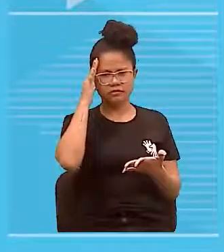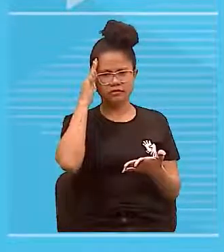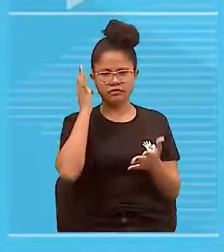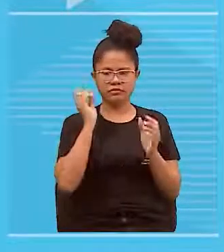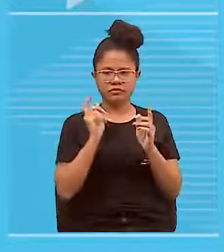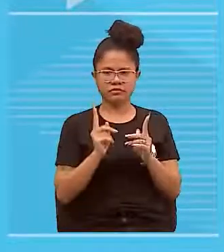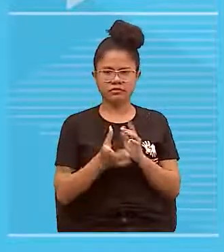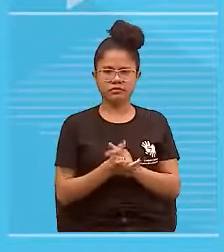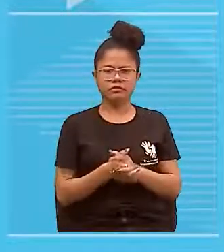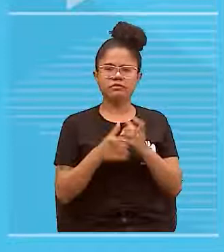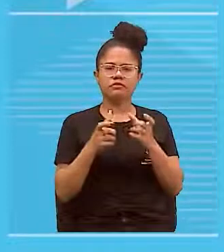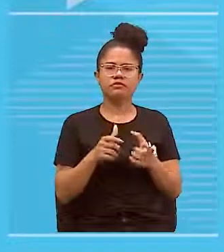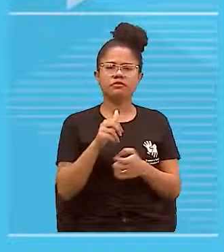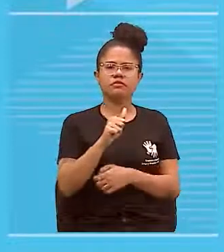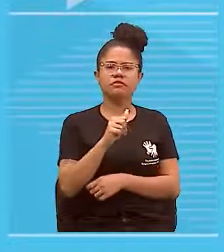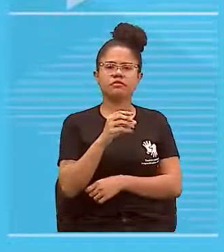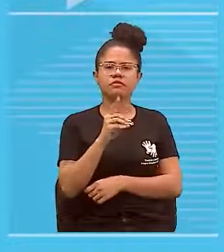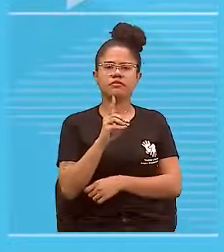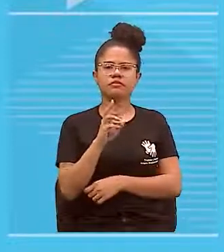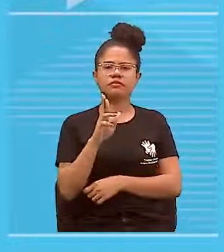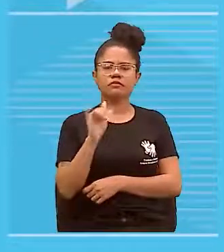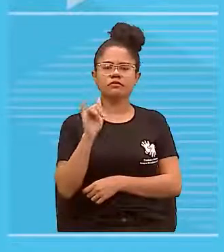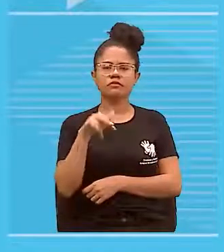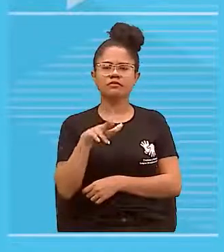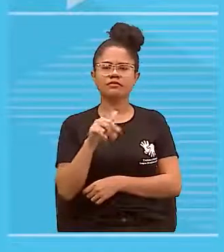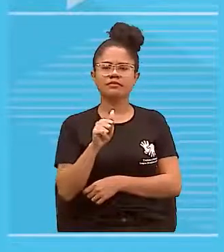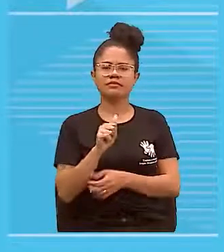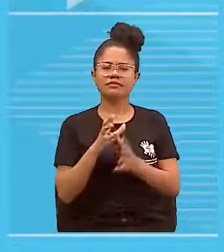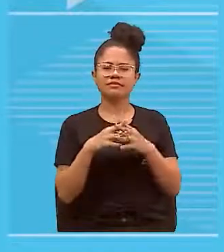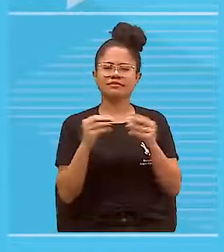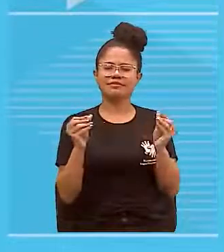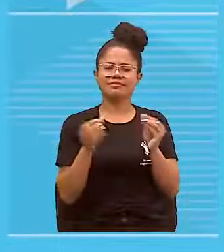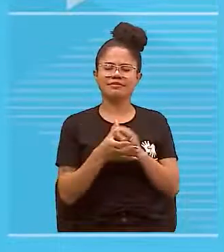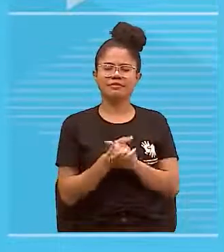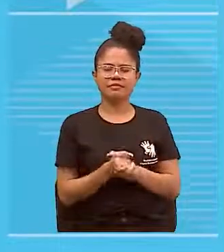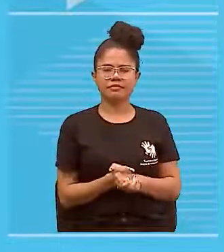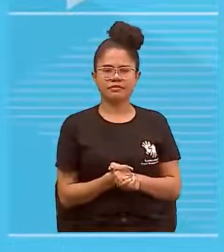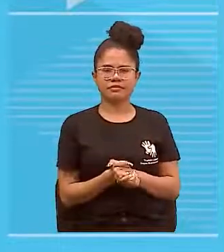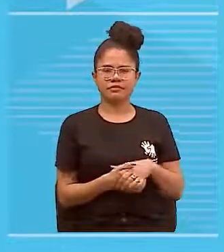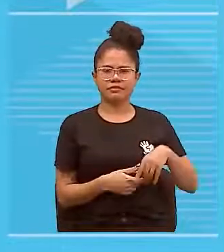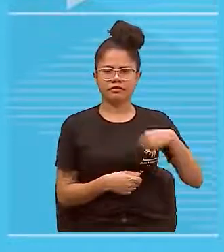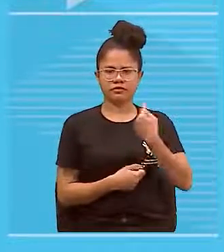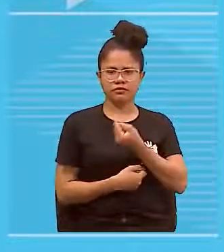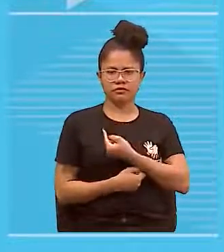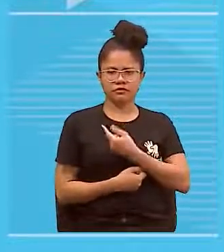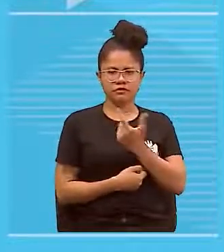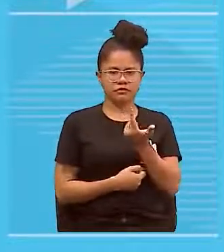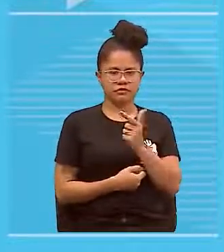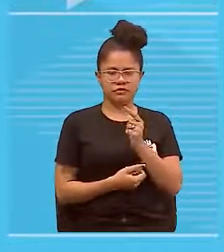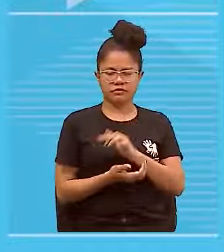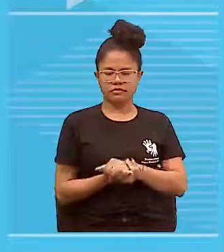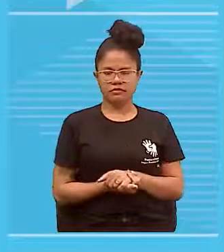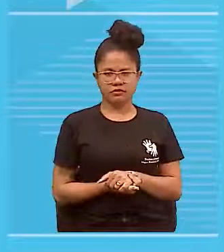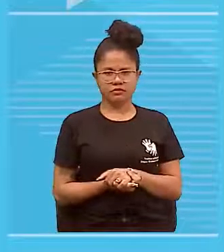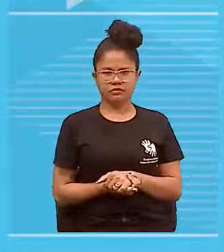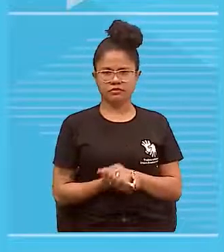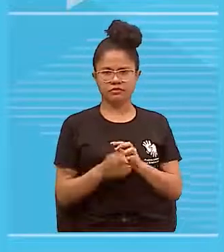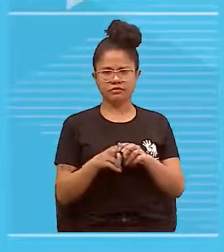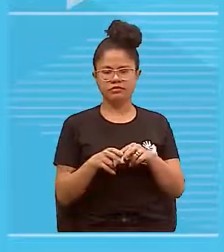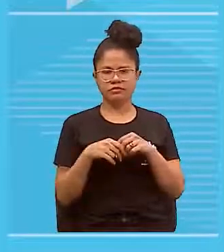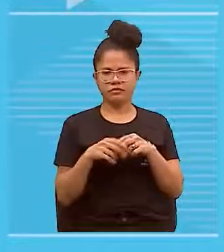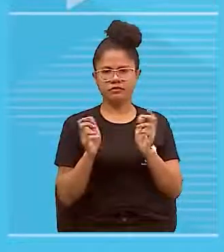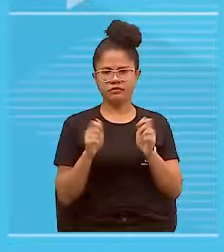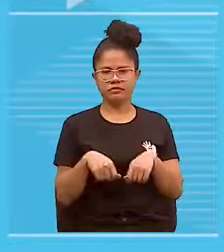sumiu? Hã? Certo, Felipe? Então, assim, a gente não tem necessidade, né, de chamar